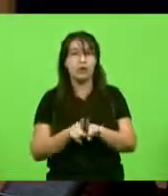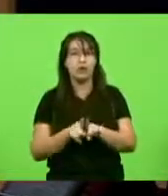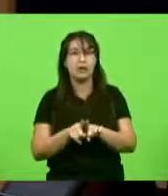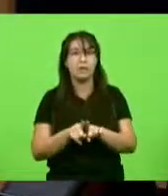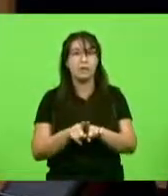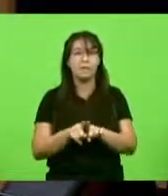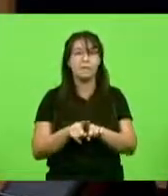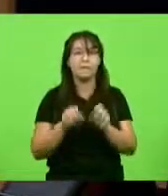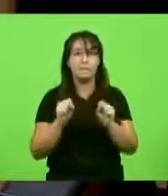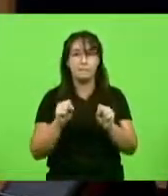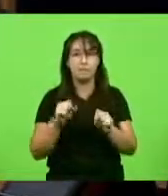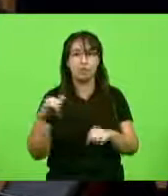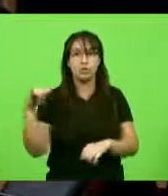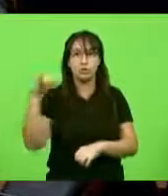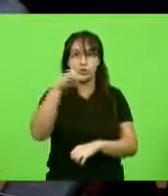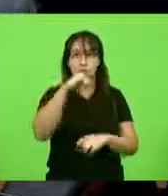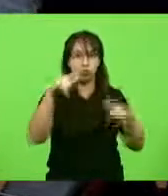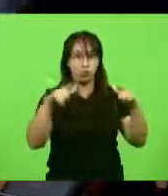do que merece.